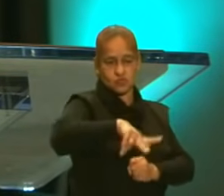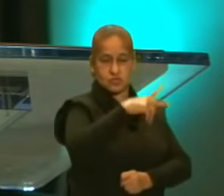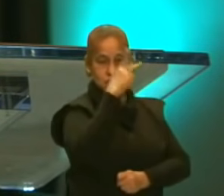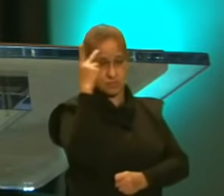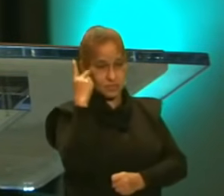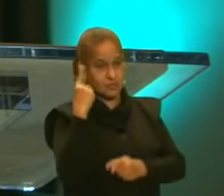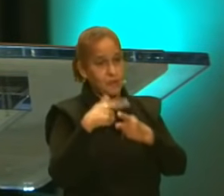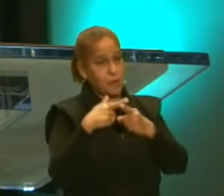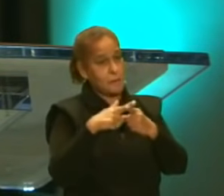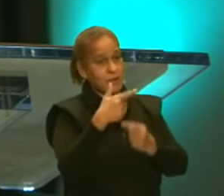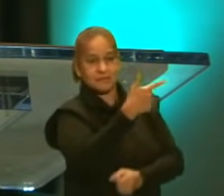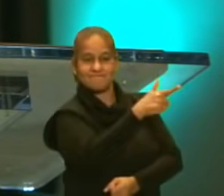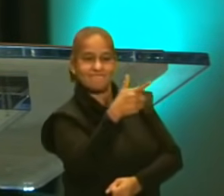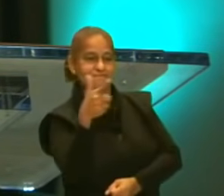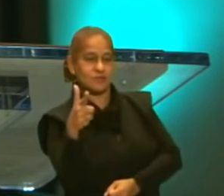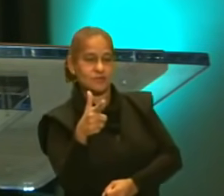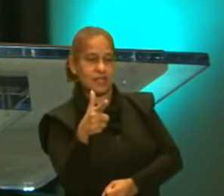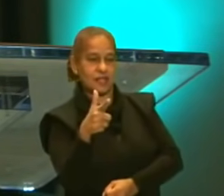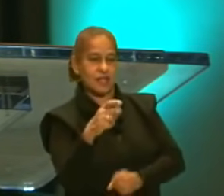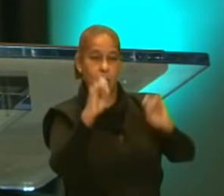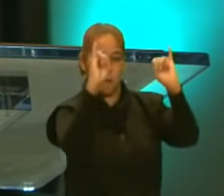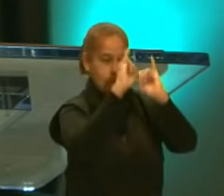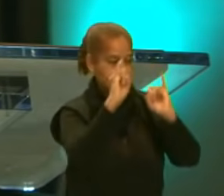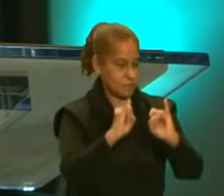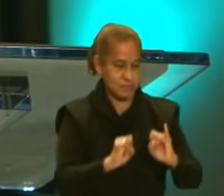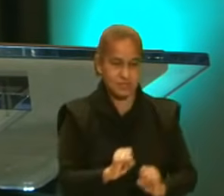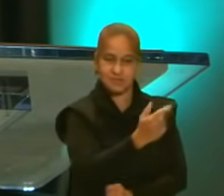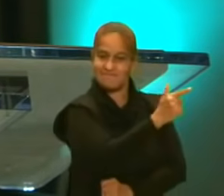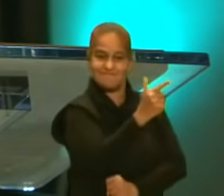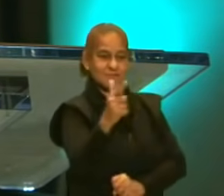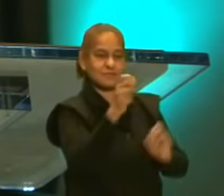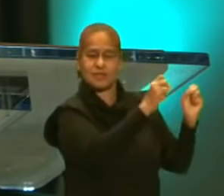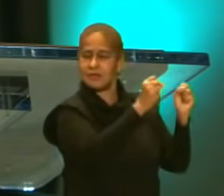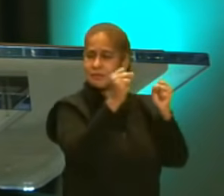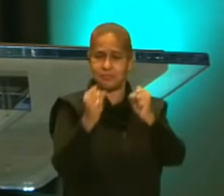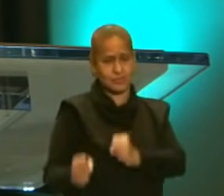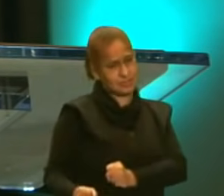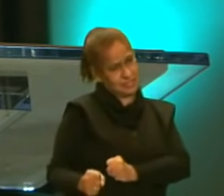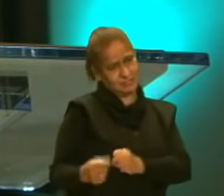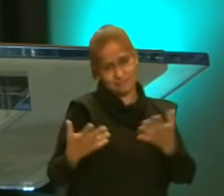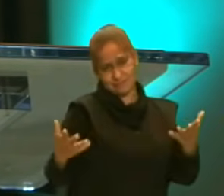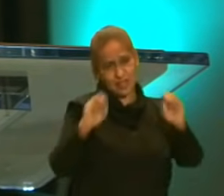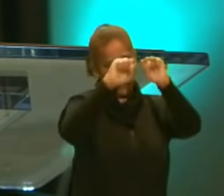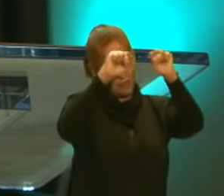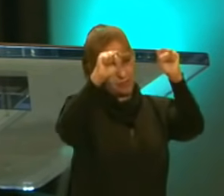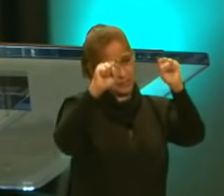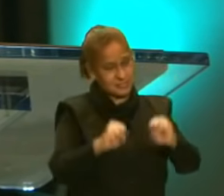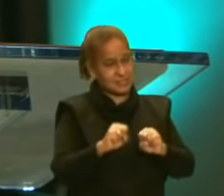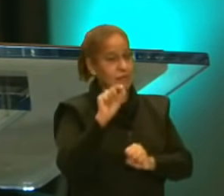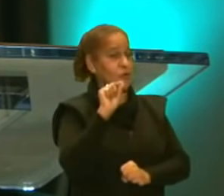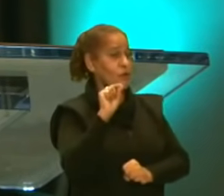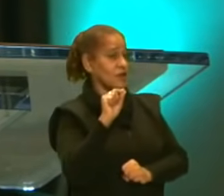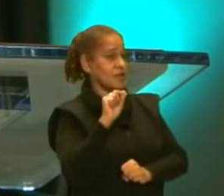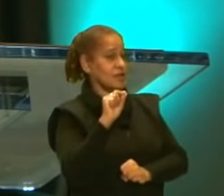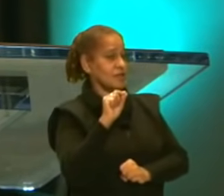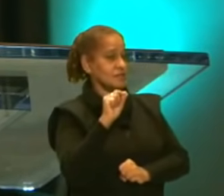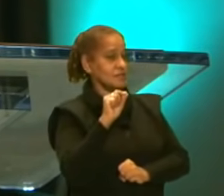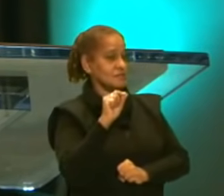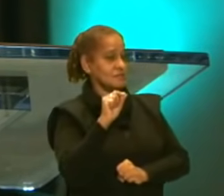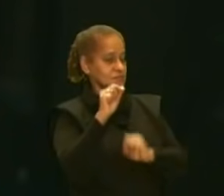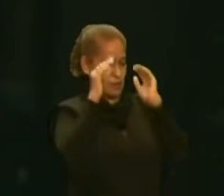poder. Ao contrário, eles fazem parte de um sistema de retirar aquele